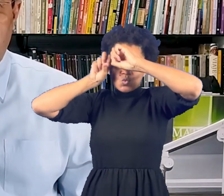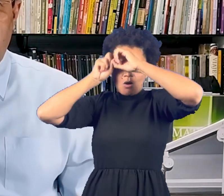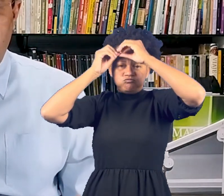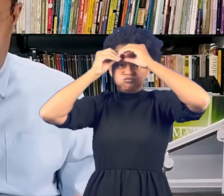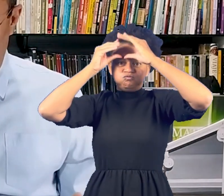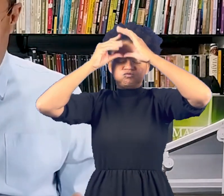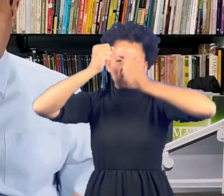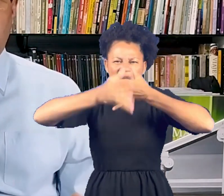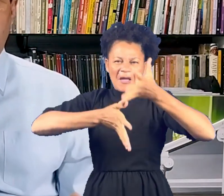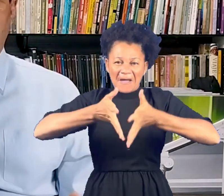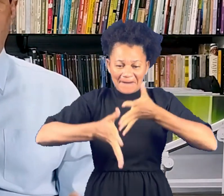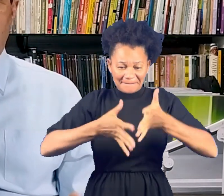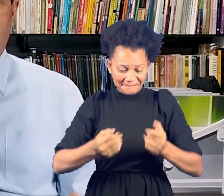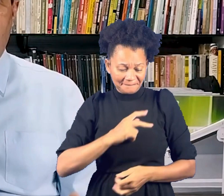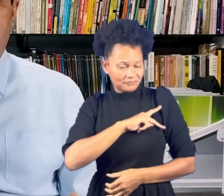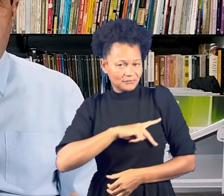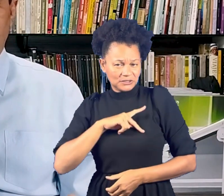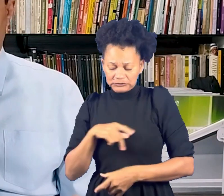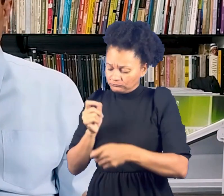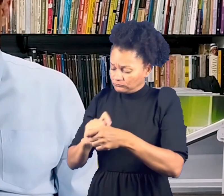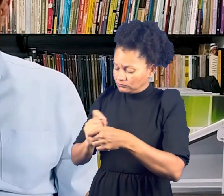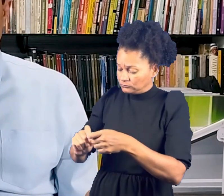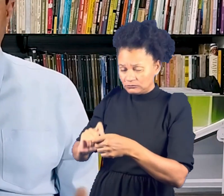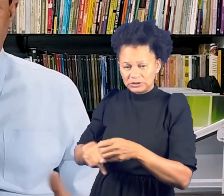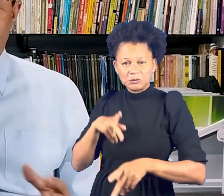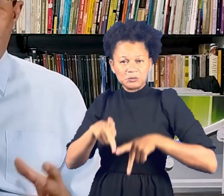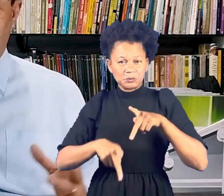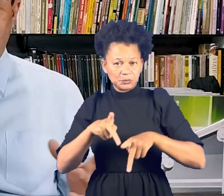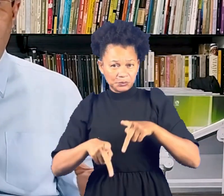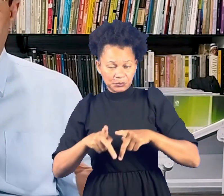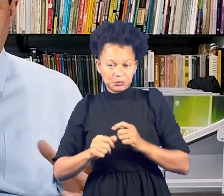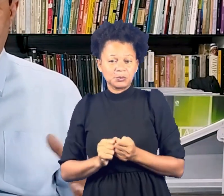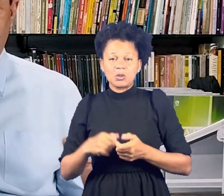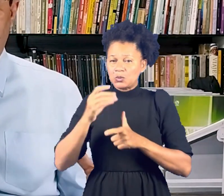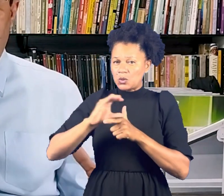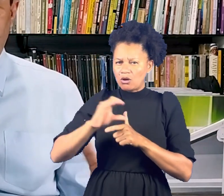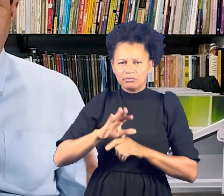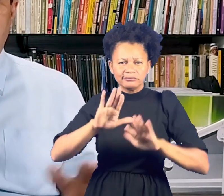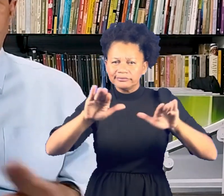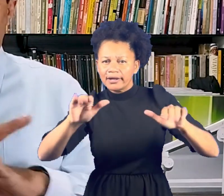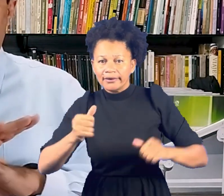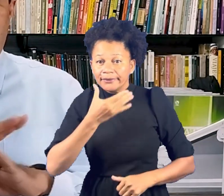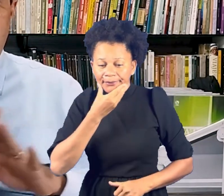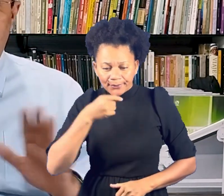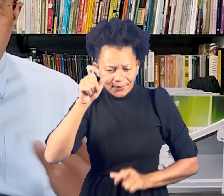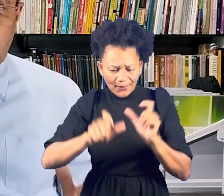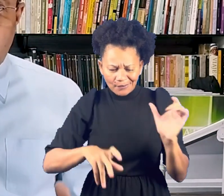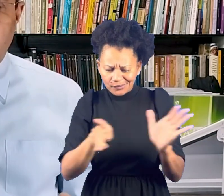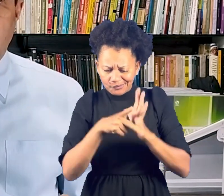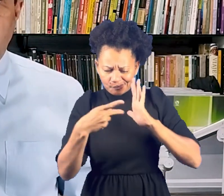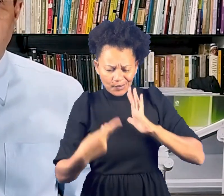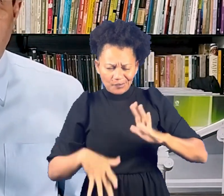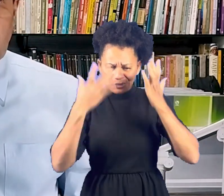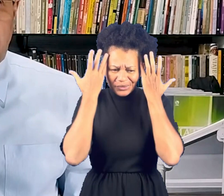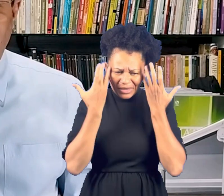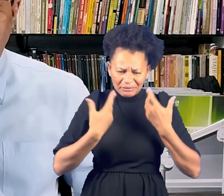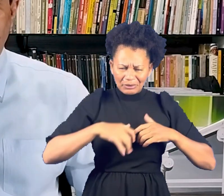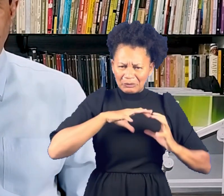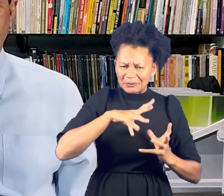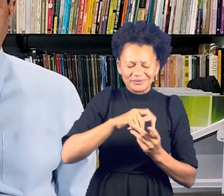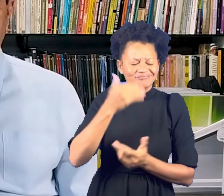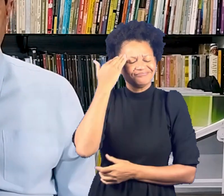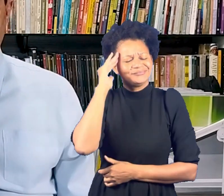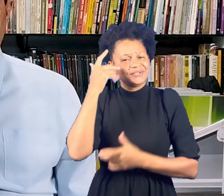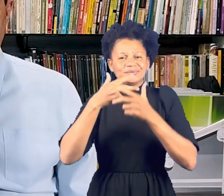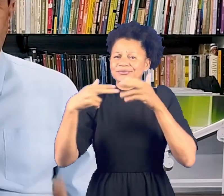Santo. Paulo, escrevendo aos Coríntios, ele disse: ora, o homem natural não compreende as coisas do Espírito